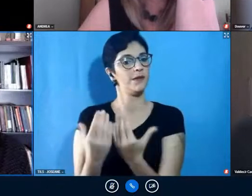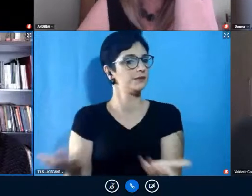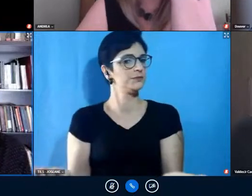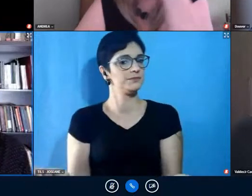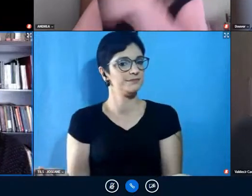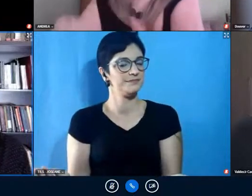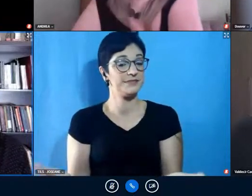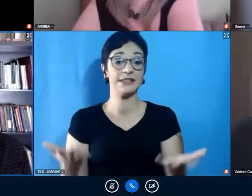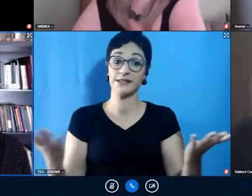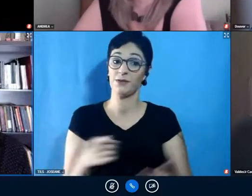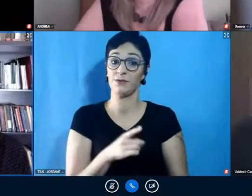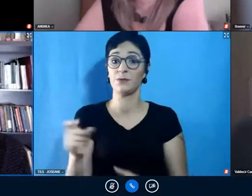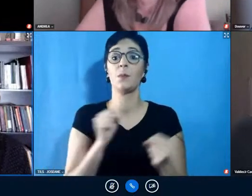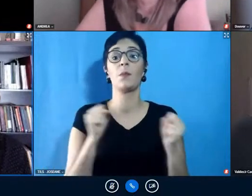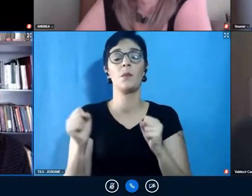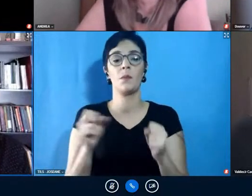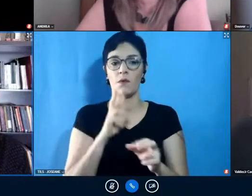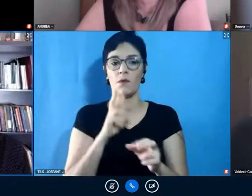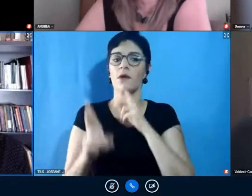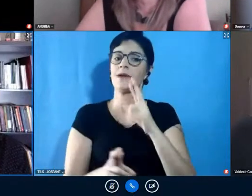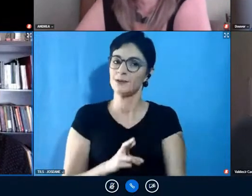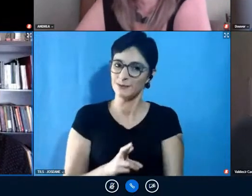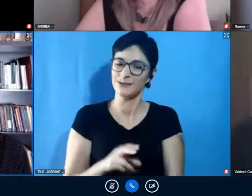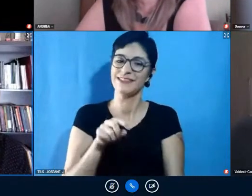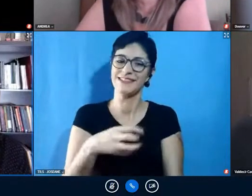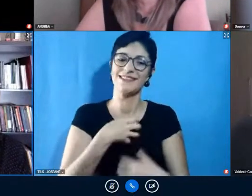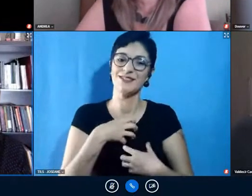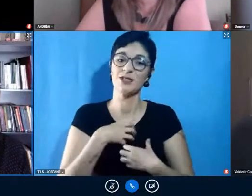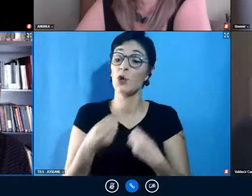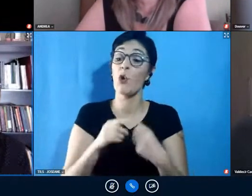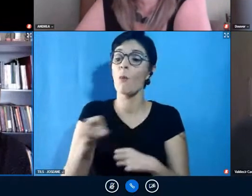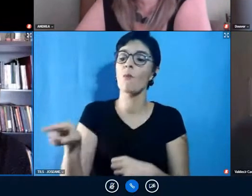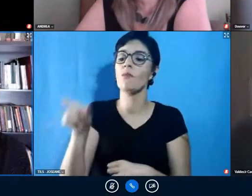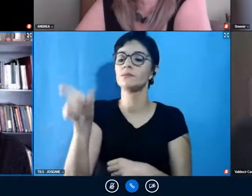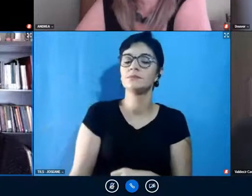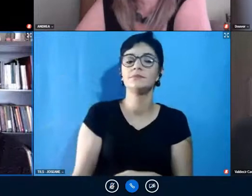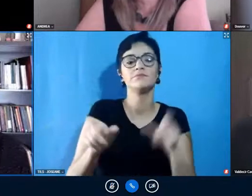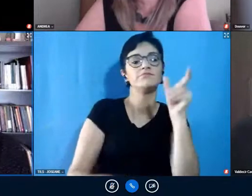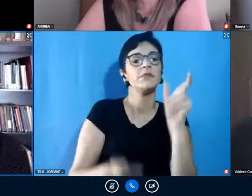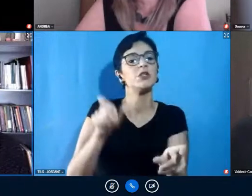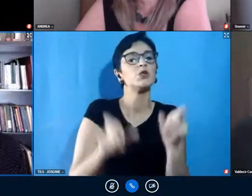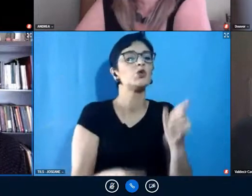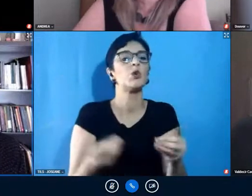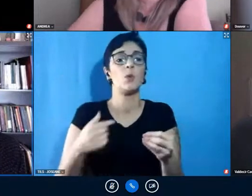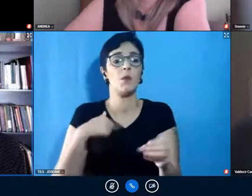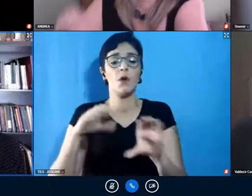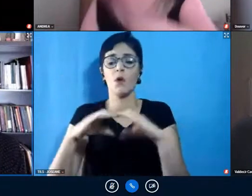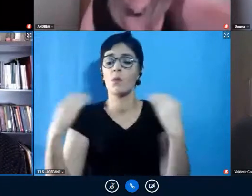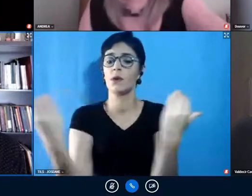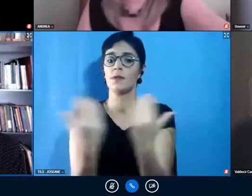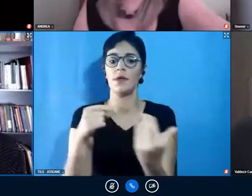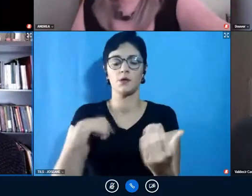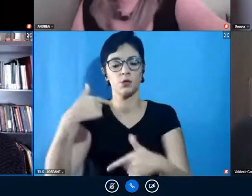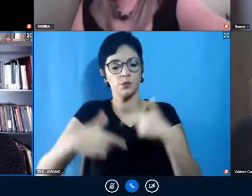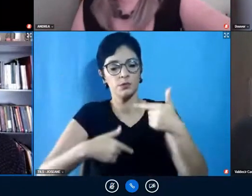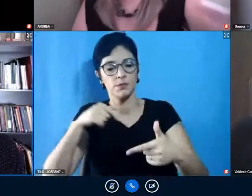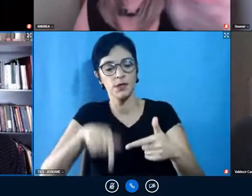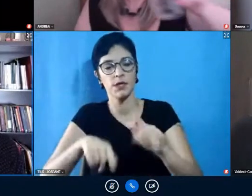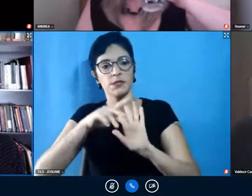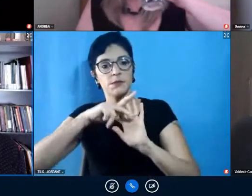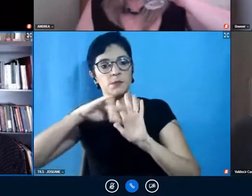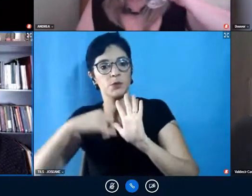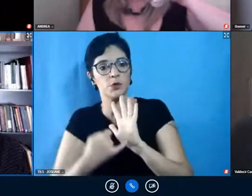vocês podem responder da seguinte forma, eu vou ficar muito feliz de escutar vocês. A comunidade com a qual eu trabalhei nesse projeto